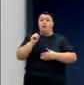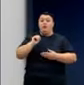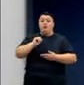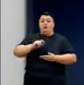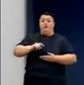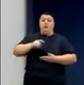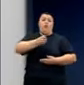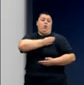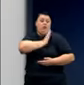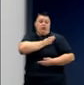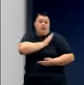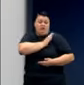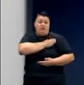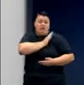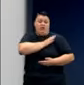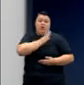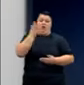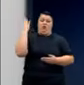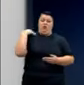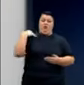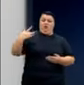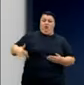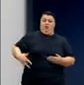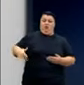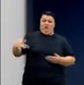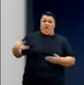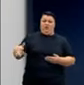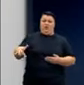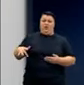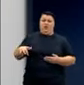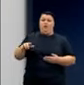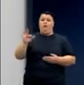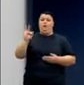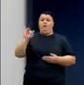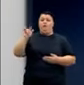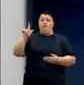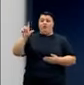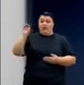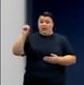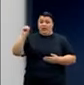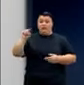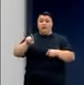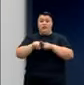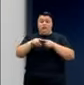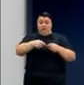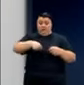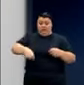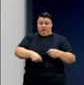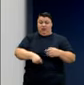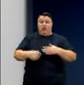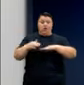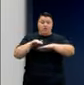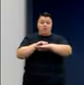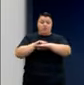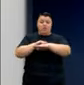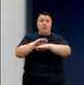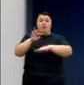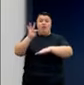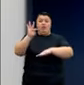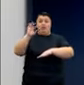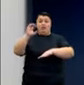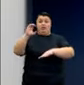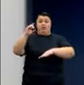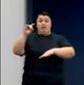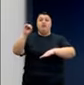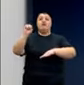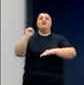rins, coração, pulmão, pâncreas, fígado e intestino. Tecidos, córneas, as válvulas, né, das